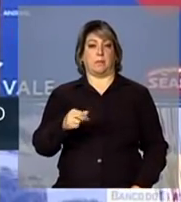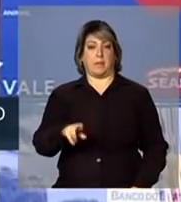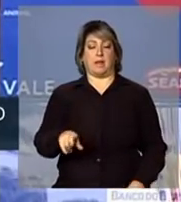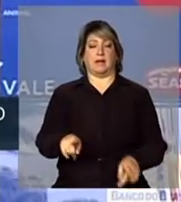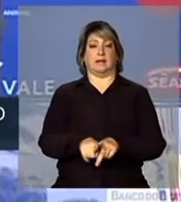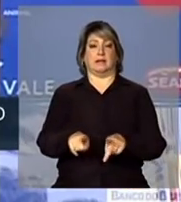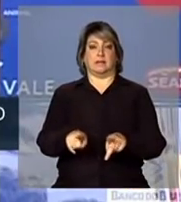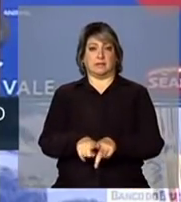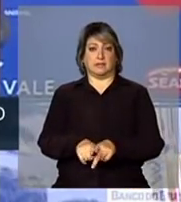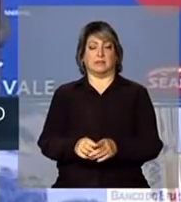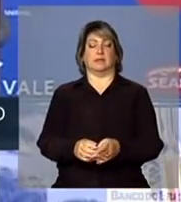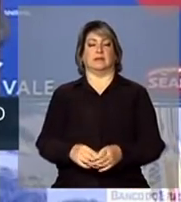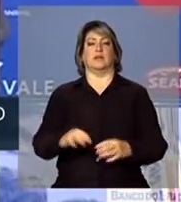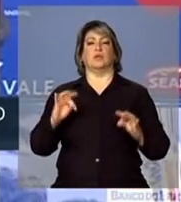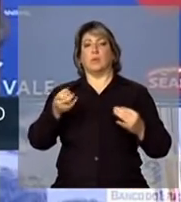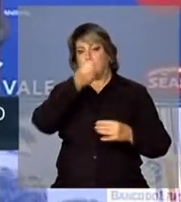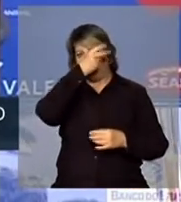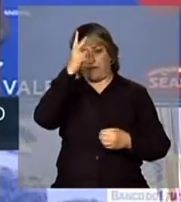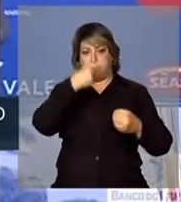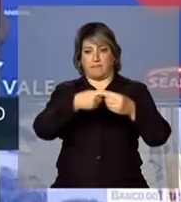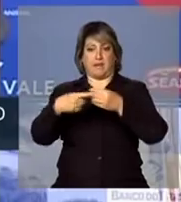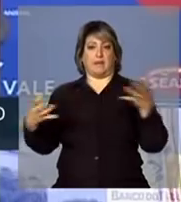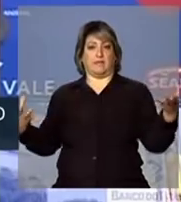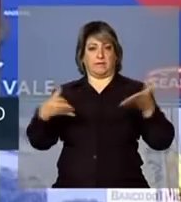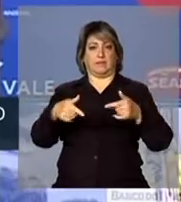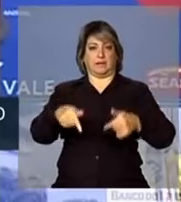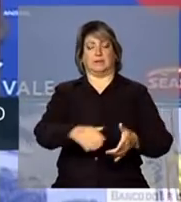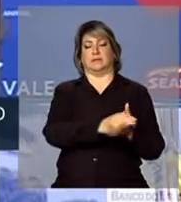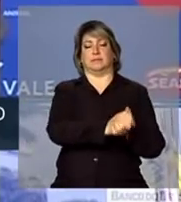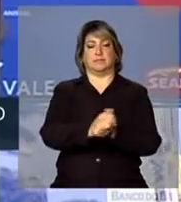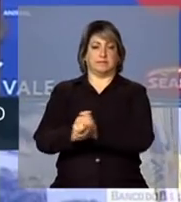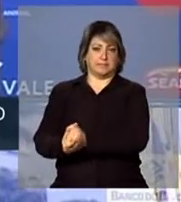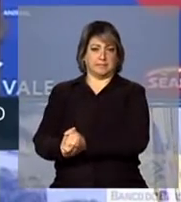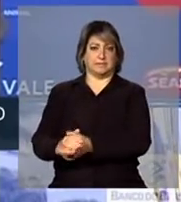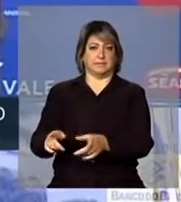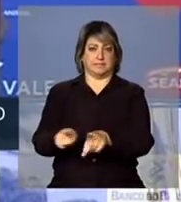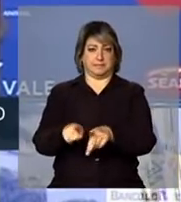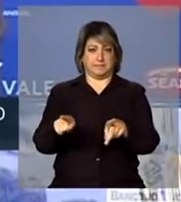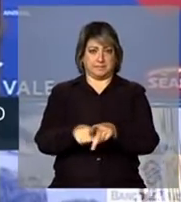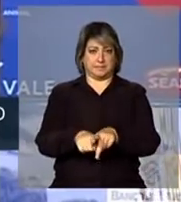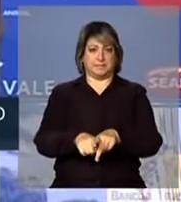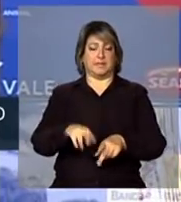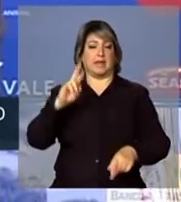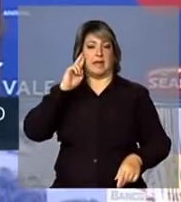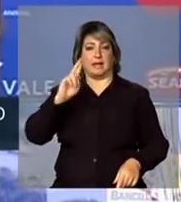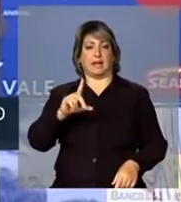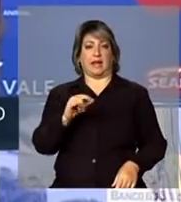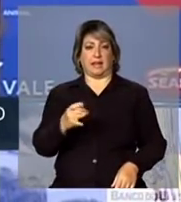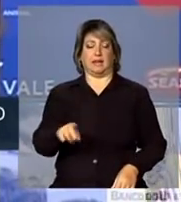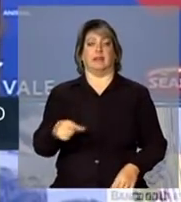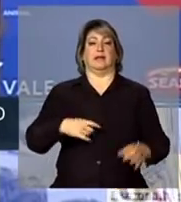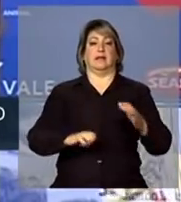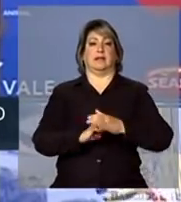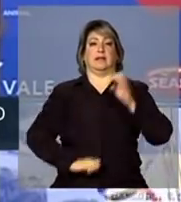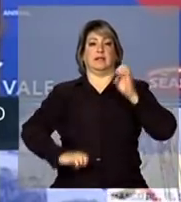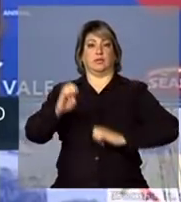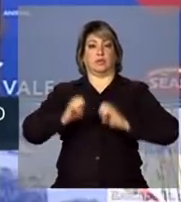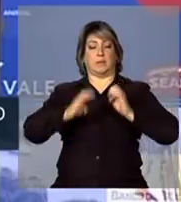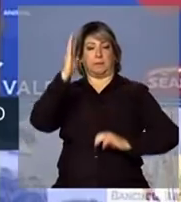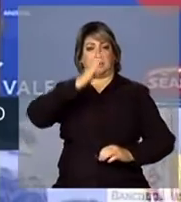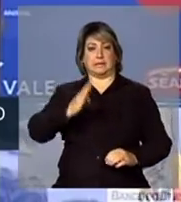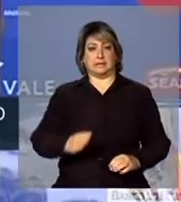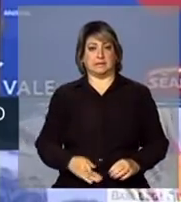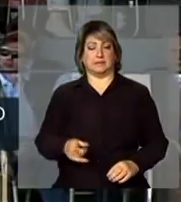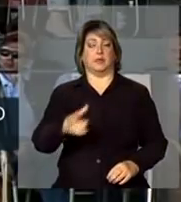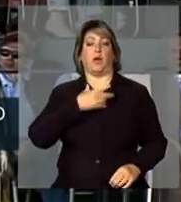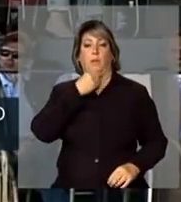prefeitos municipais aqui presentes. Quero saudar igualmente ao ilustre líder da indústria brasileira, eminente